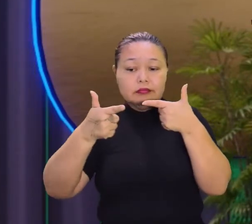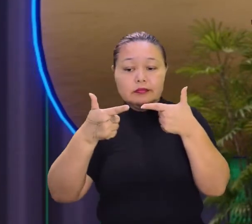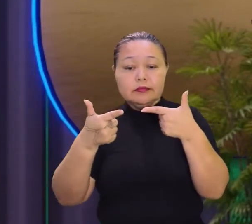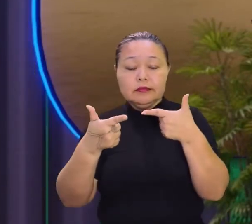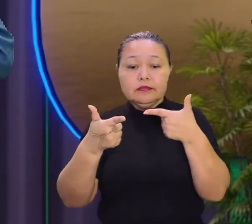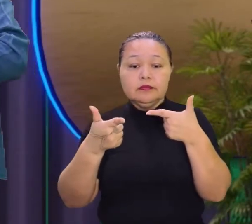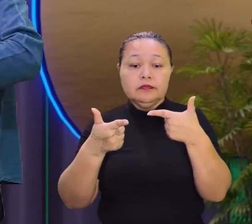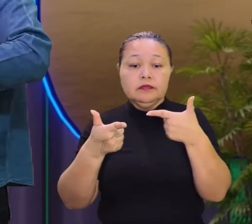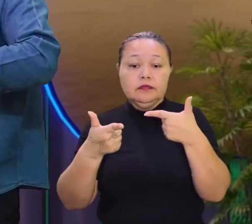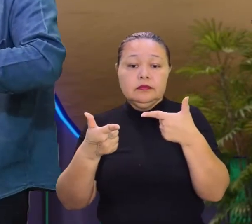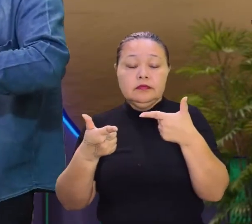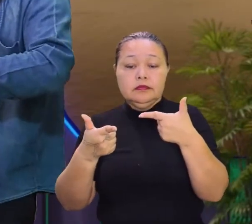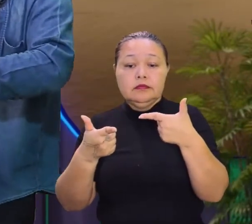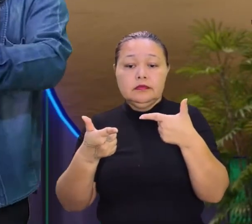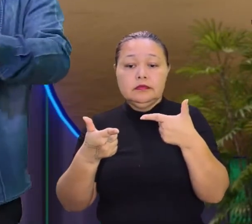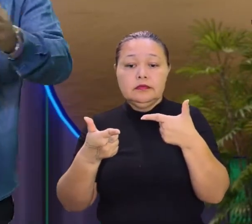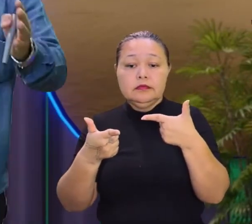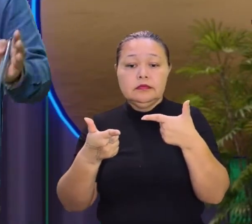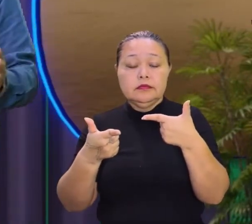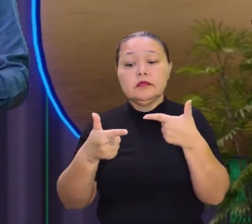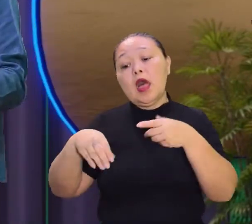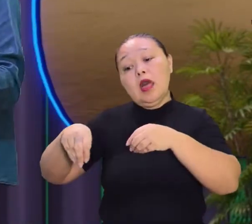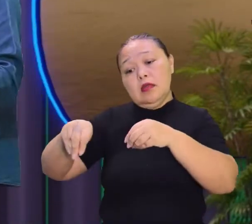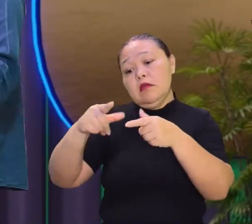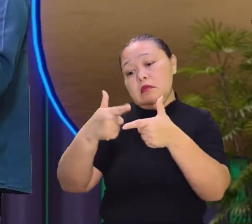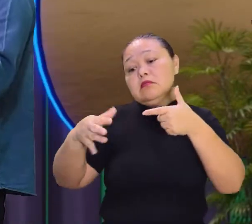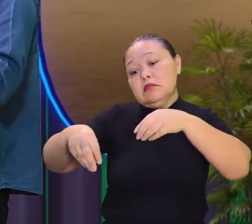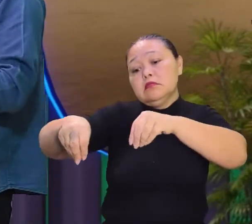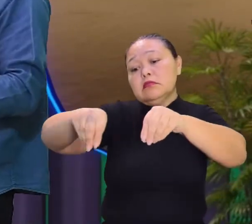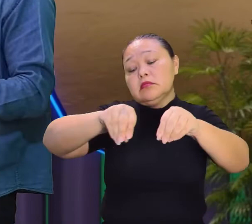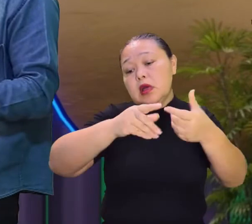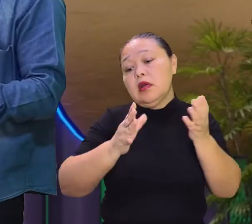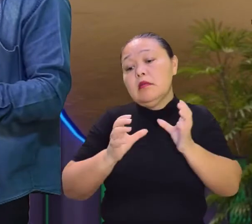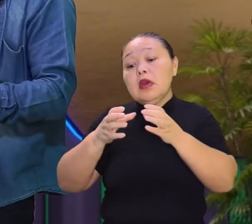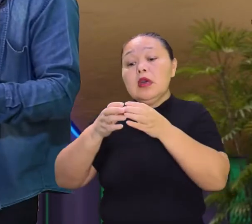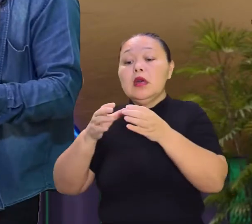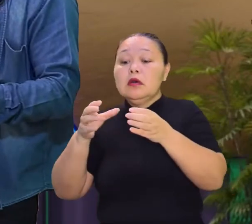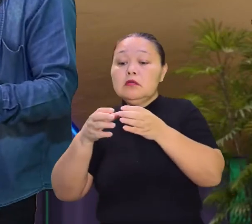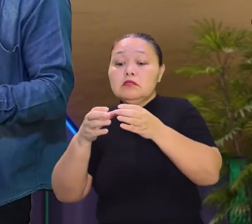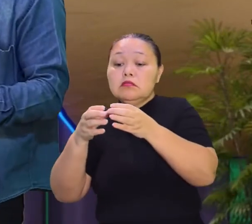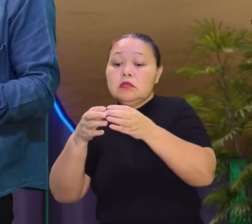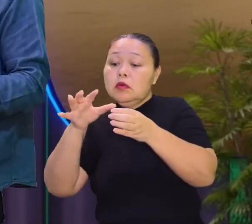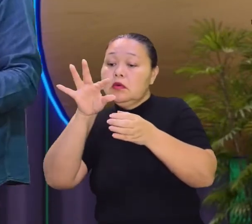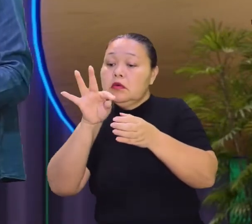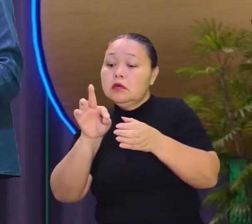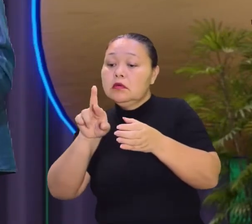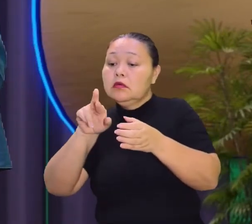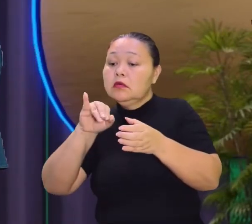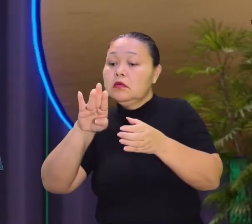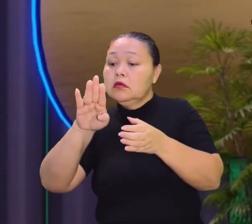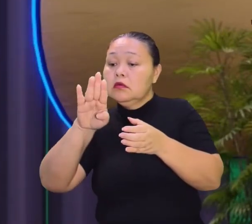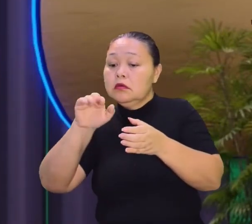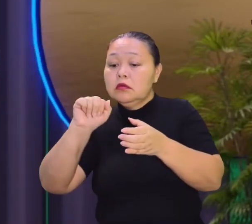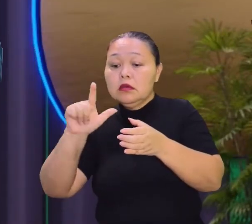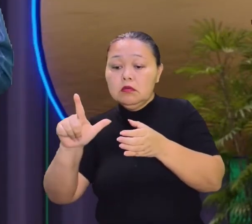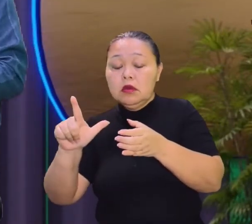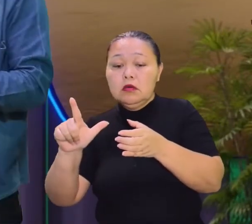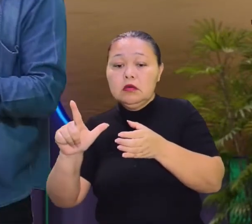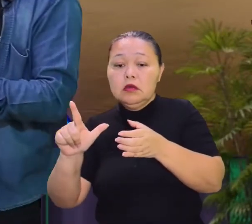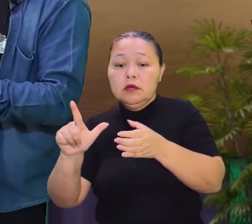é questão territorial, é tribal, não é isso? Que é